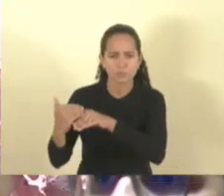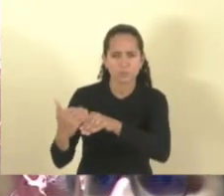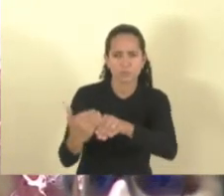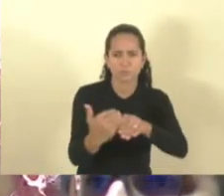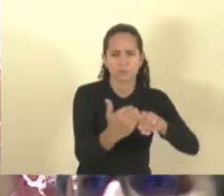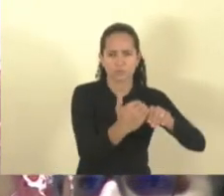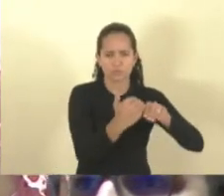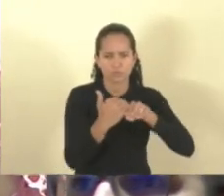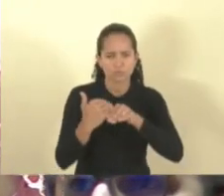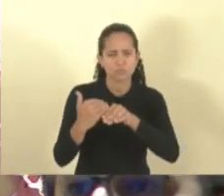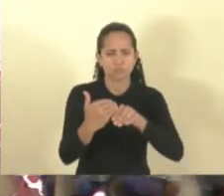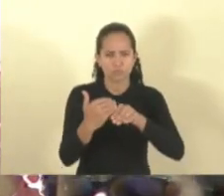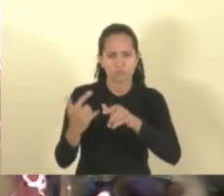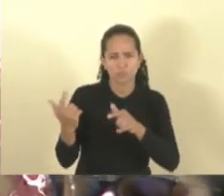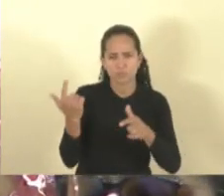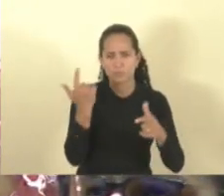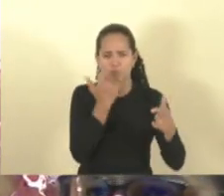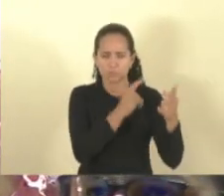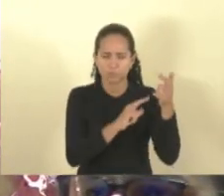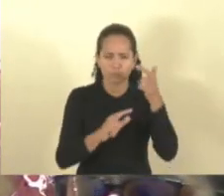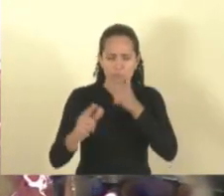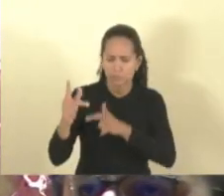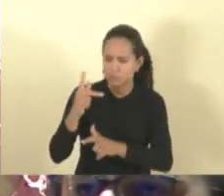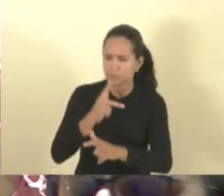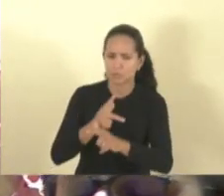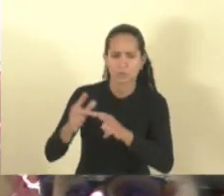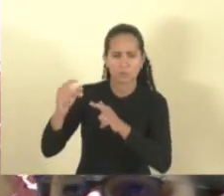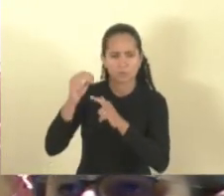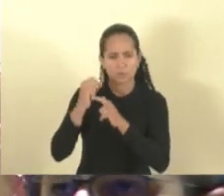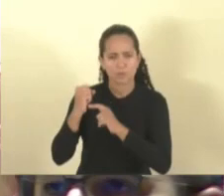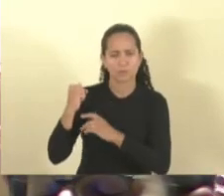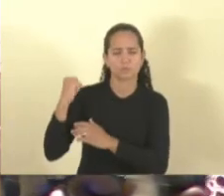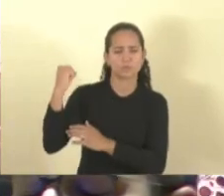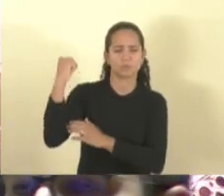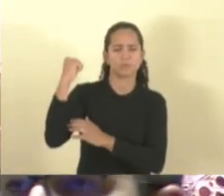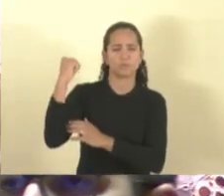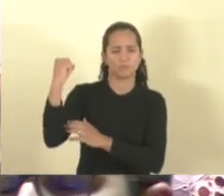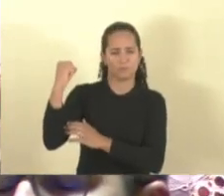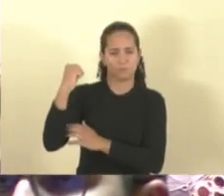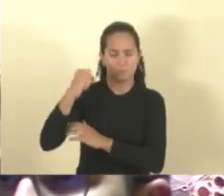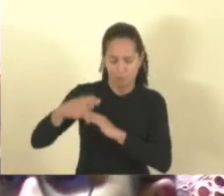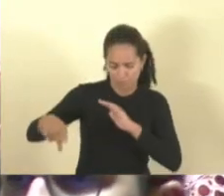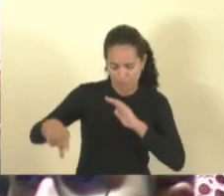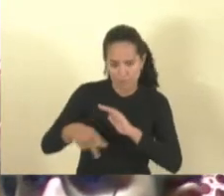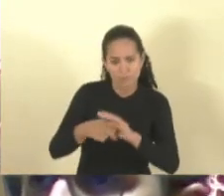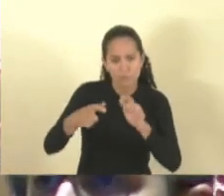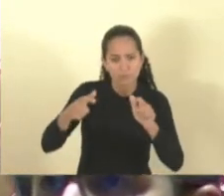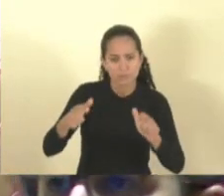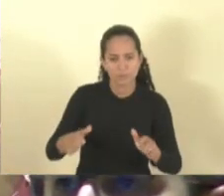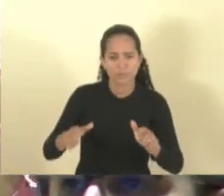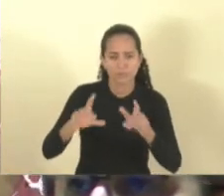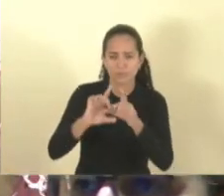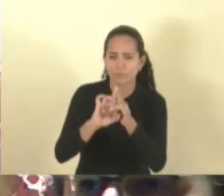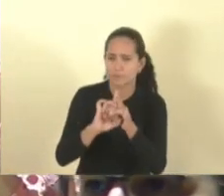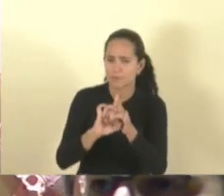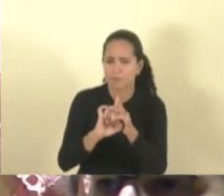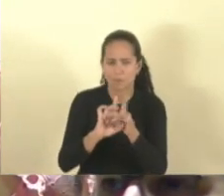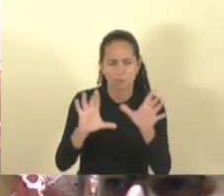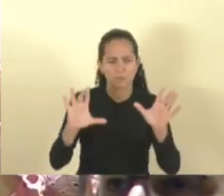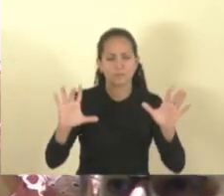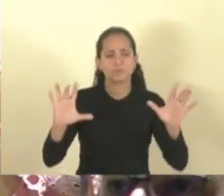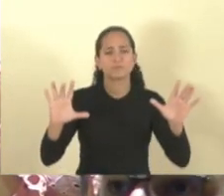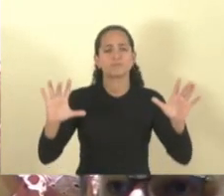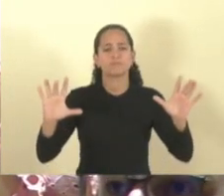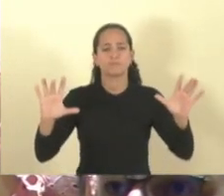essa igualdade conseguimos conquistar com um braço forte em teu seio,